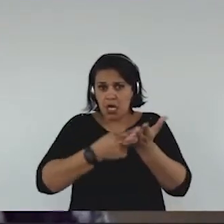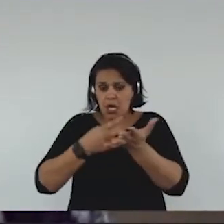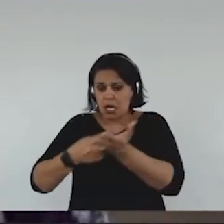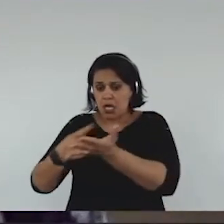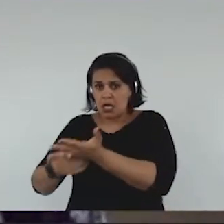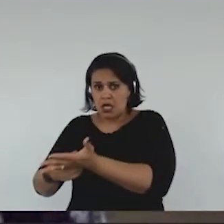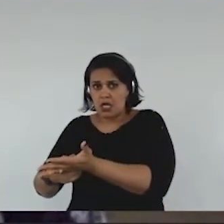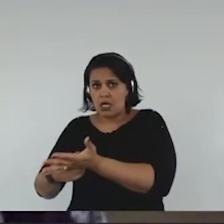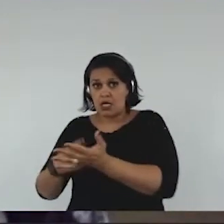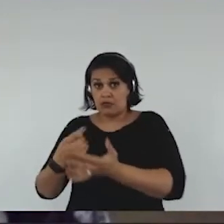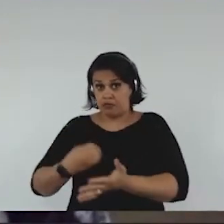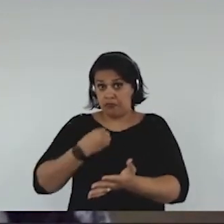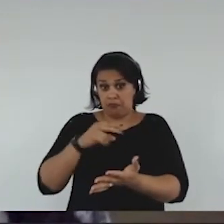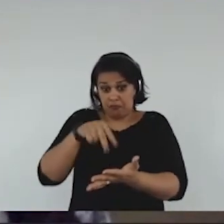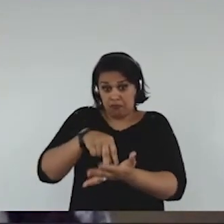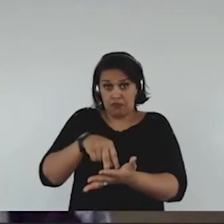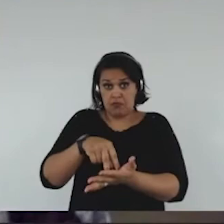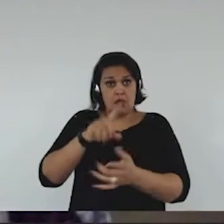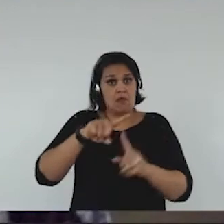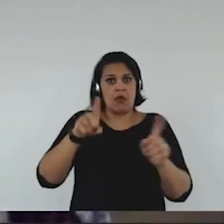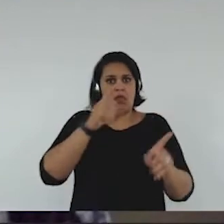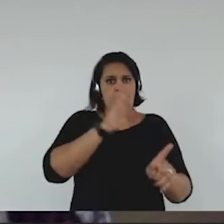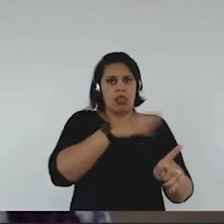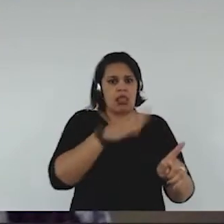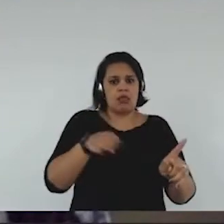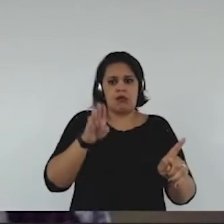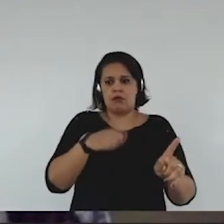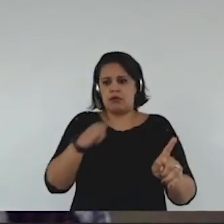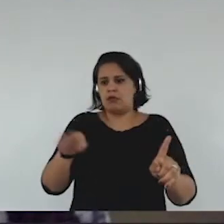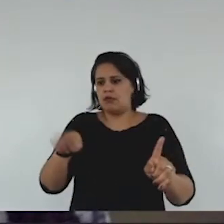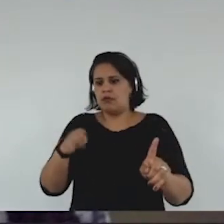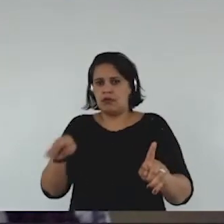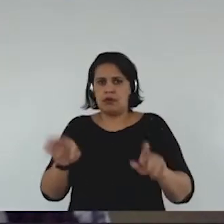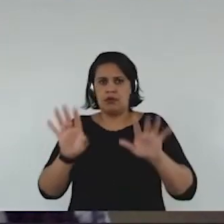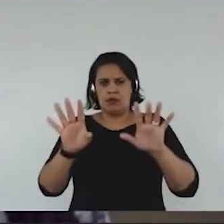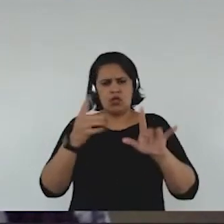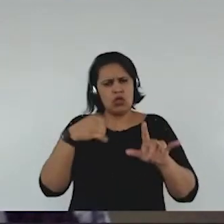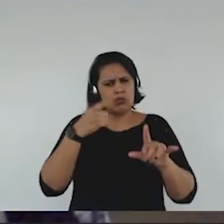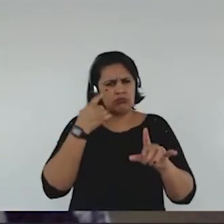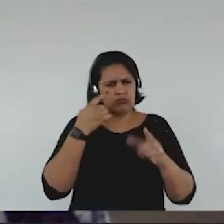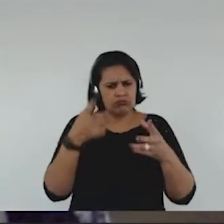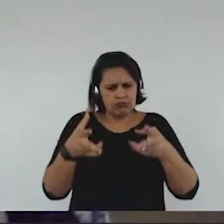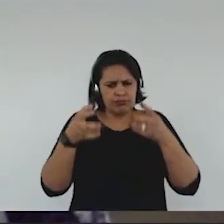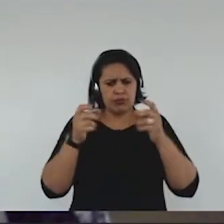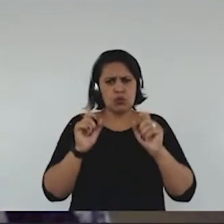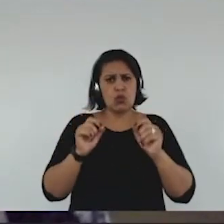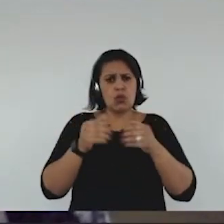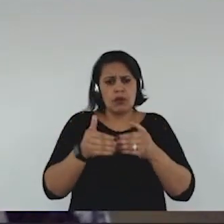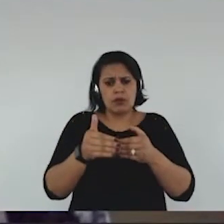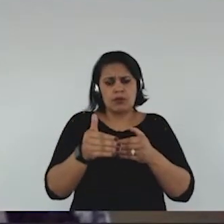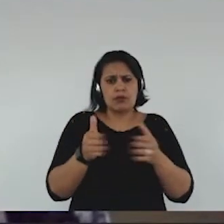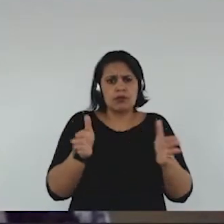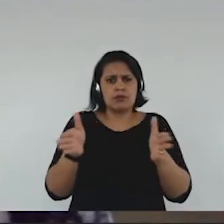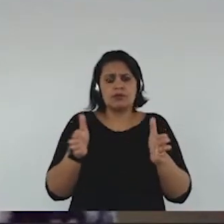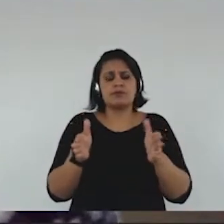fossem suspensas. E o que nós vimos no primeiro momento realmente um